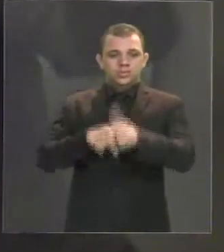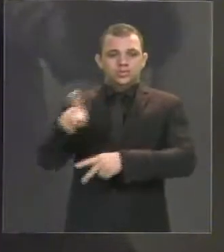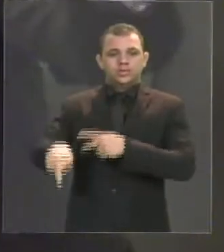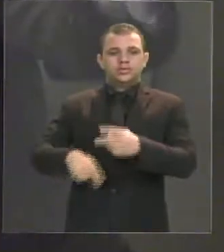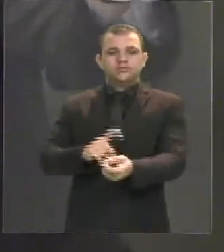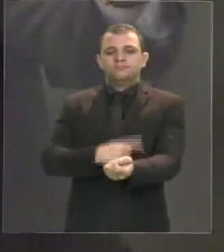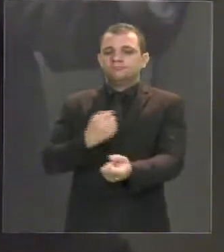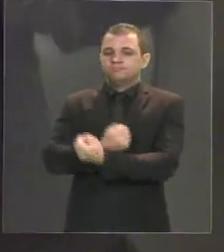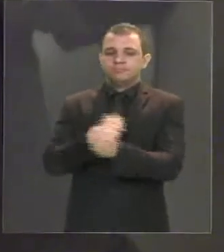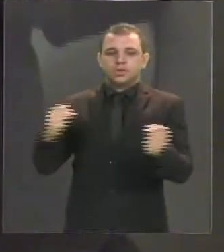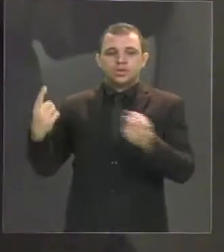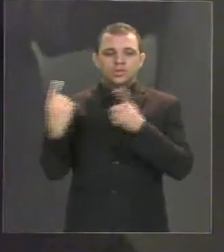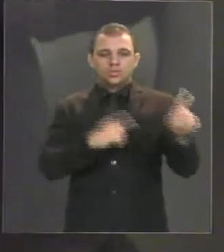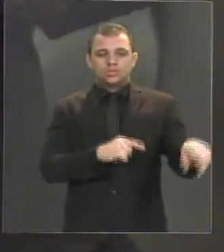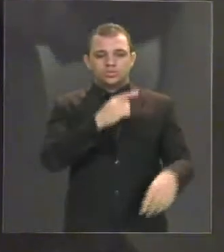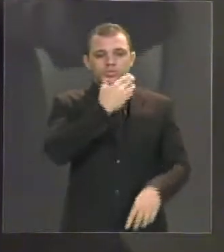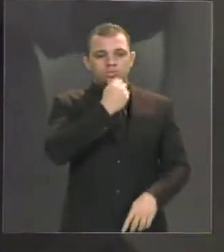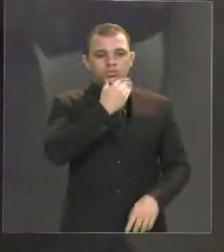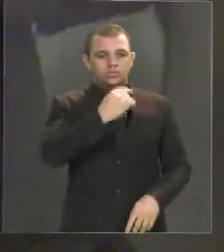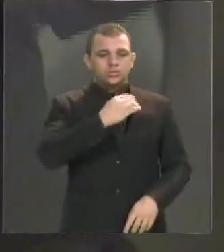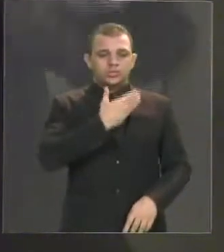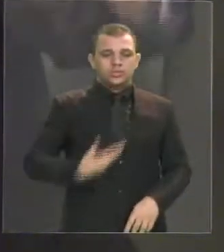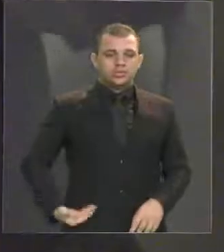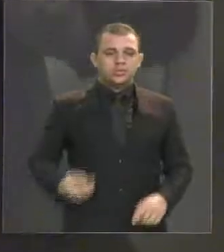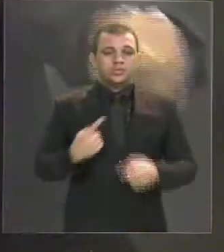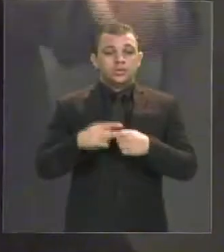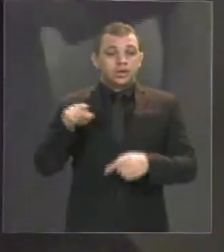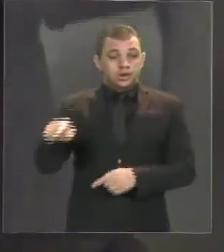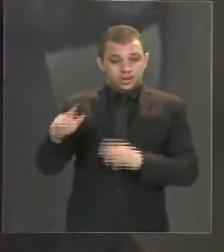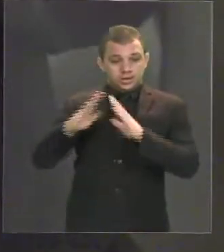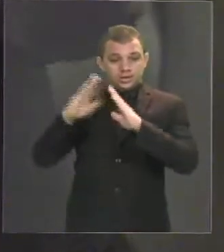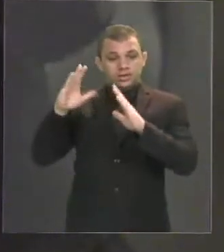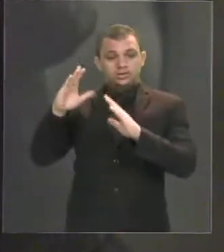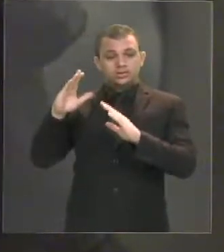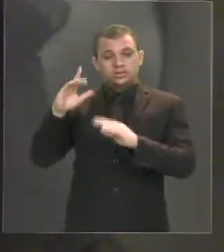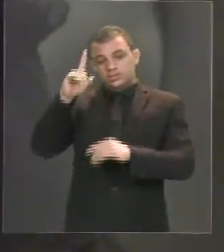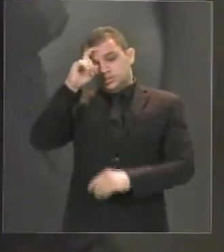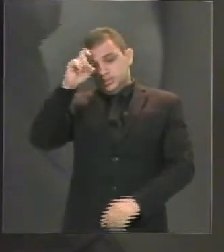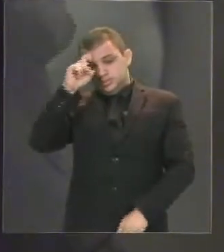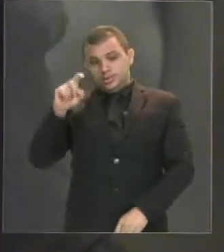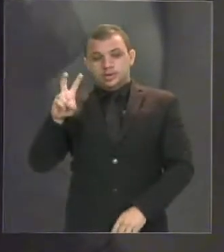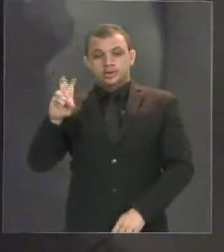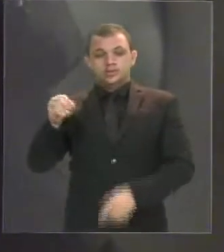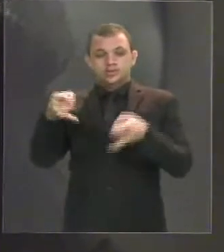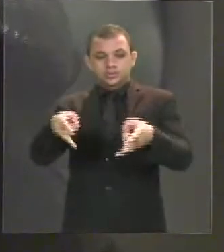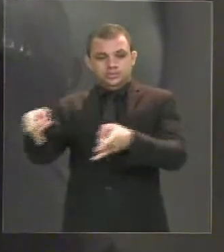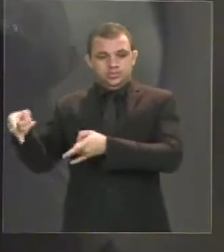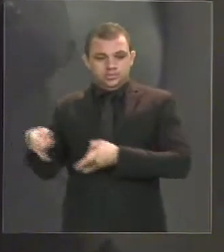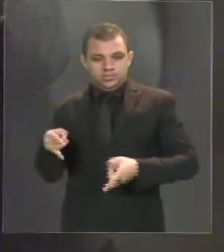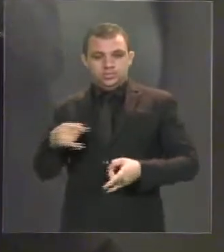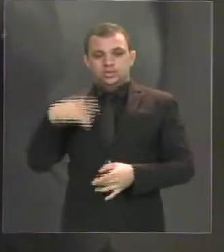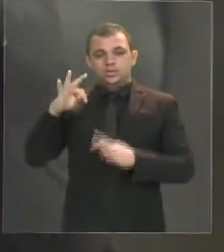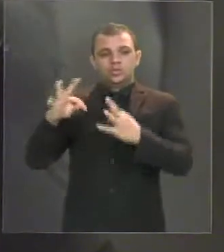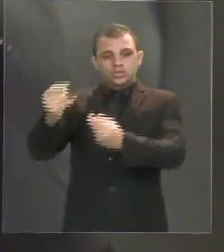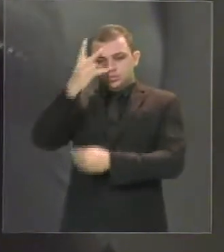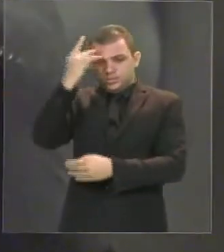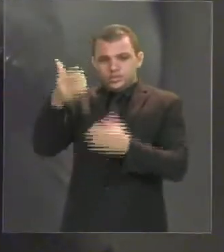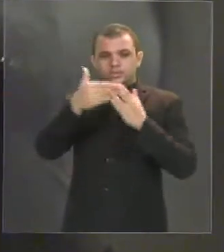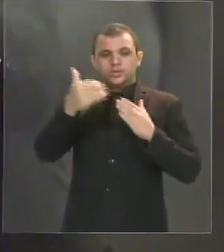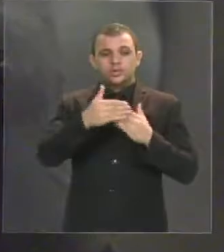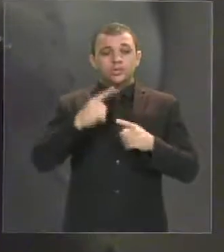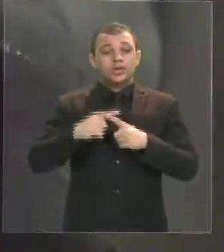esse hospital lá, de 50 leitos, que todos tantos pediam que sequer, na região sul do Estado do Maranhão, existe um leito de